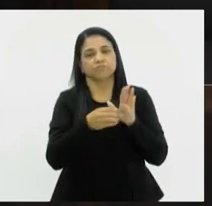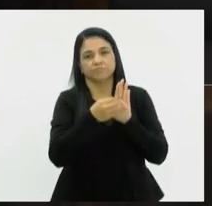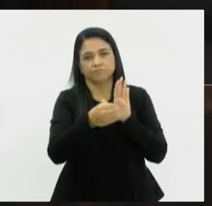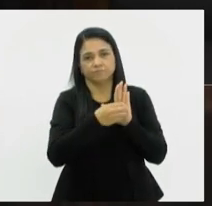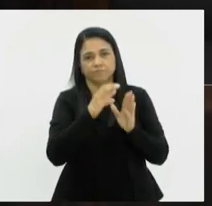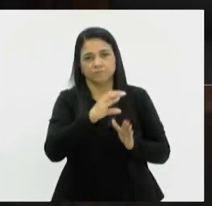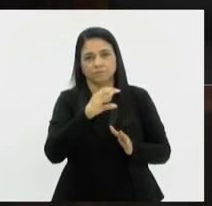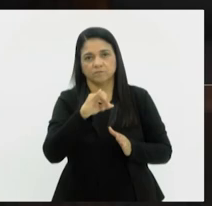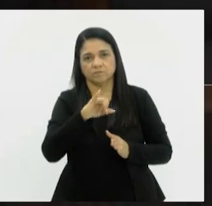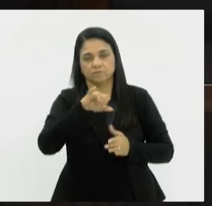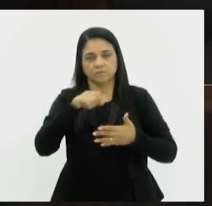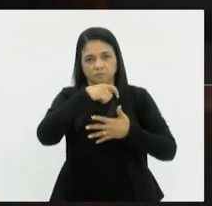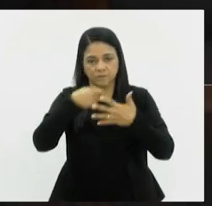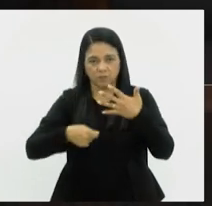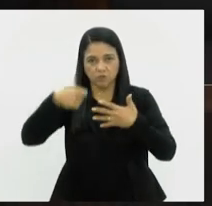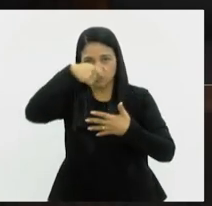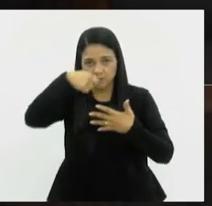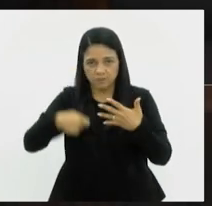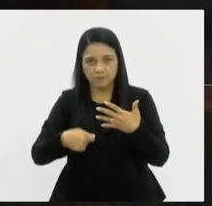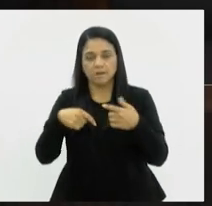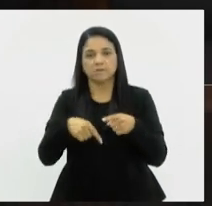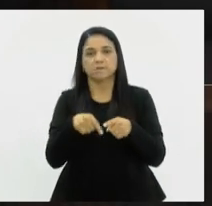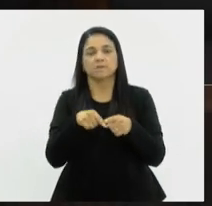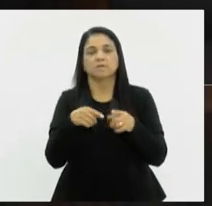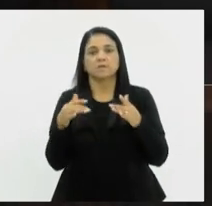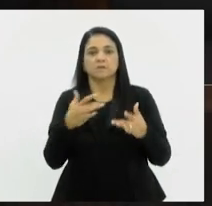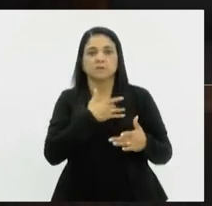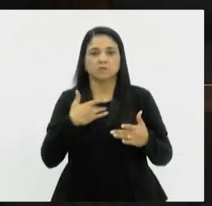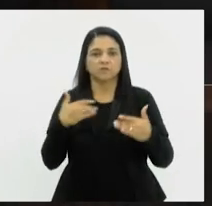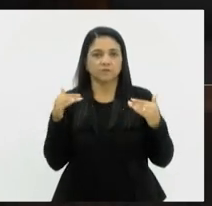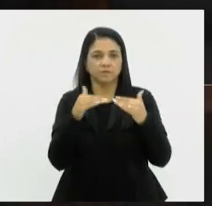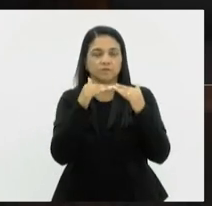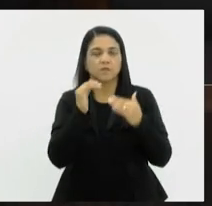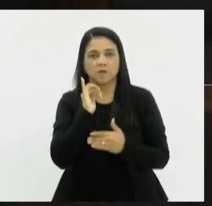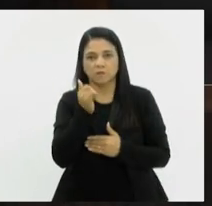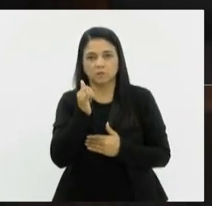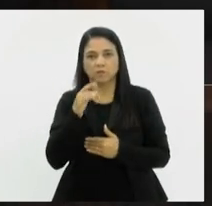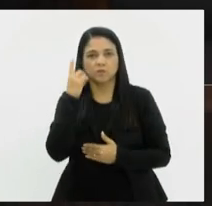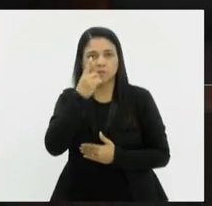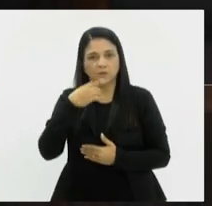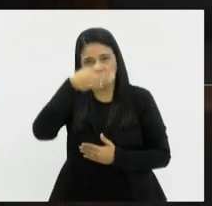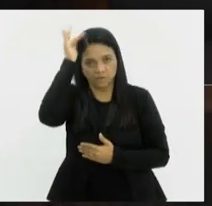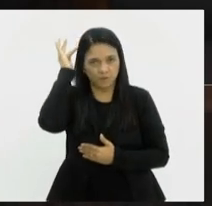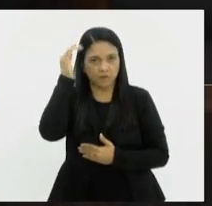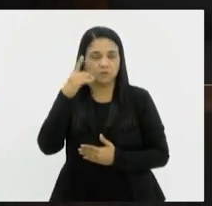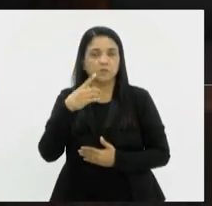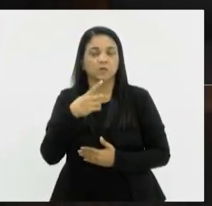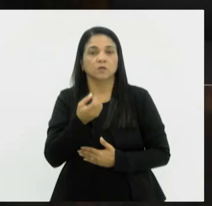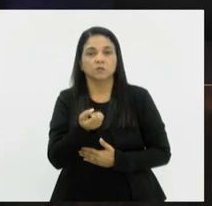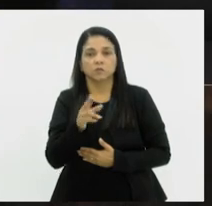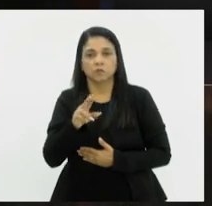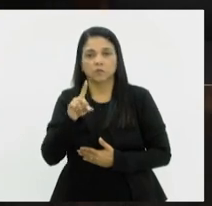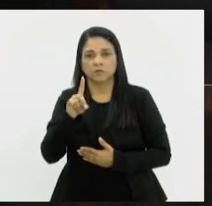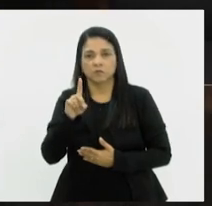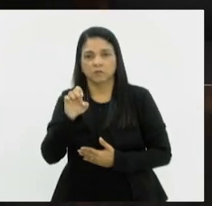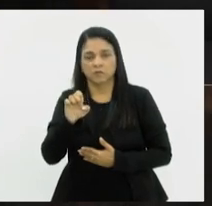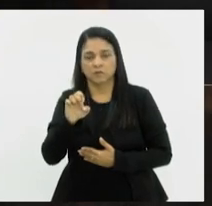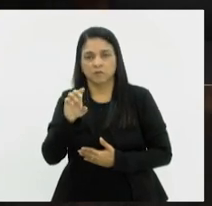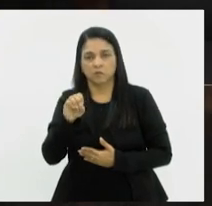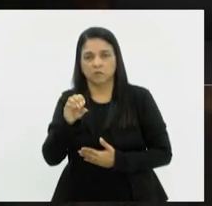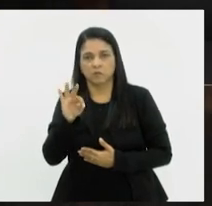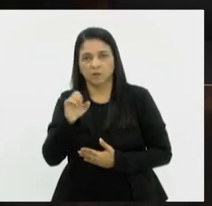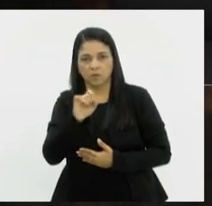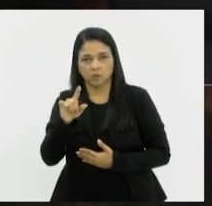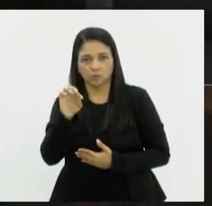pela Juridicidade e de Saúde favorável. Relatores, deputados Fred Pacheco e doutor Deodalto. Em